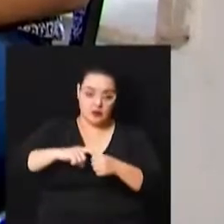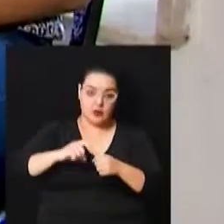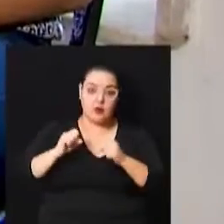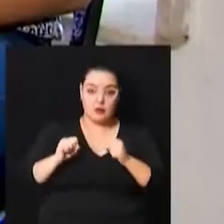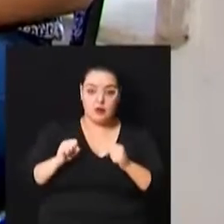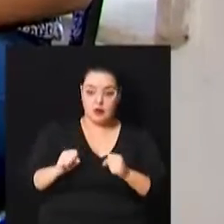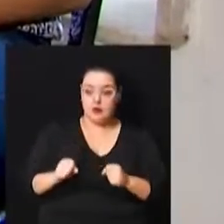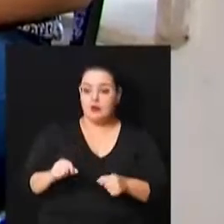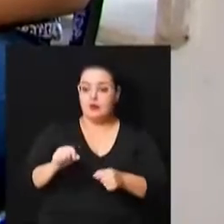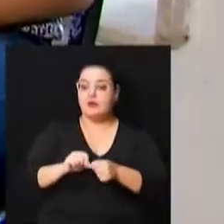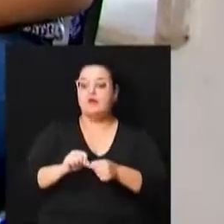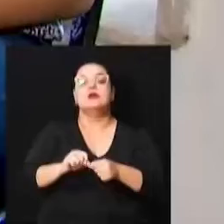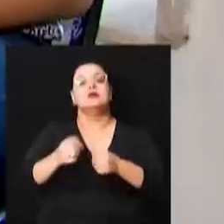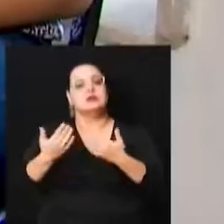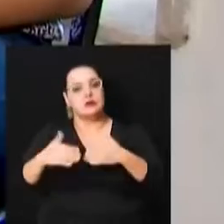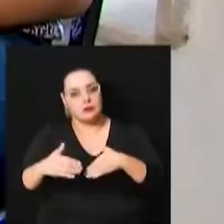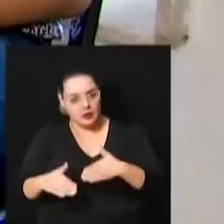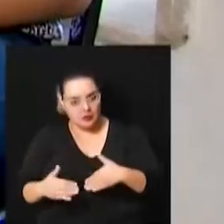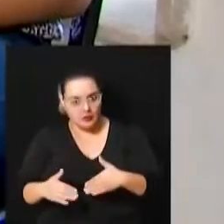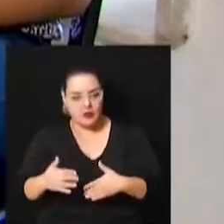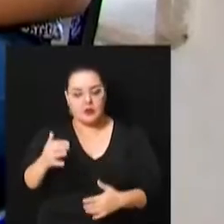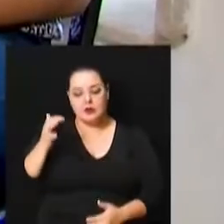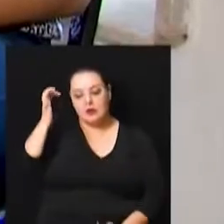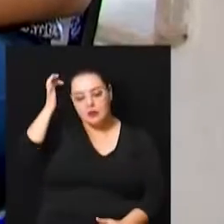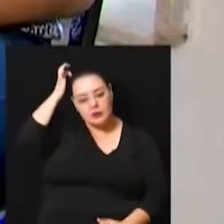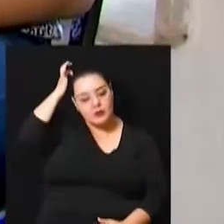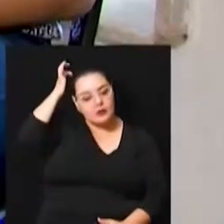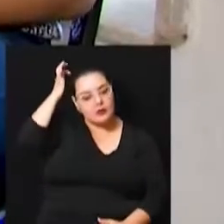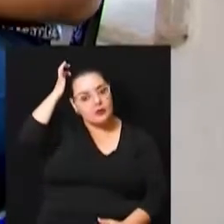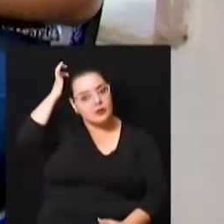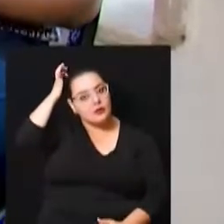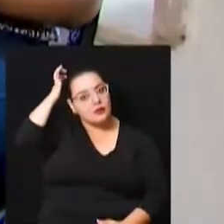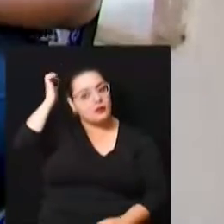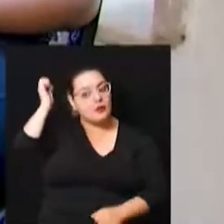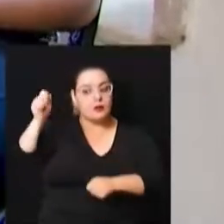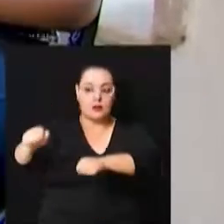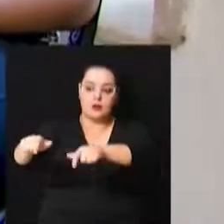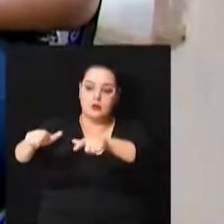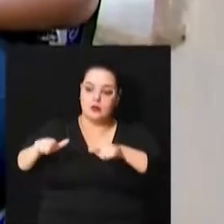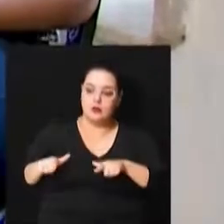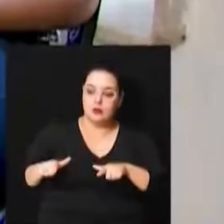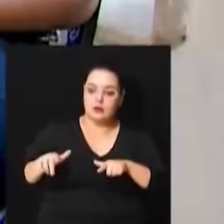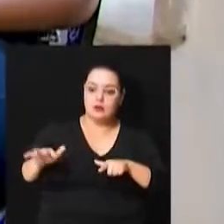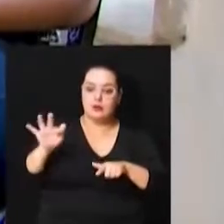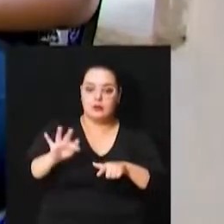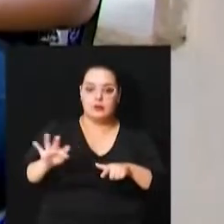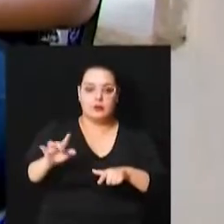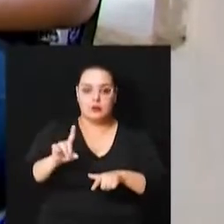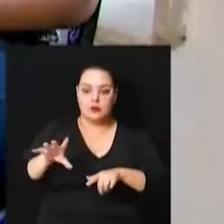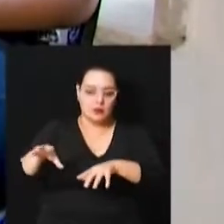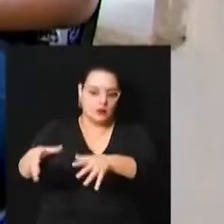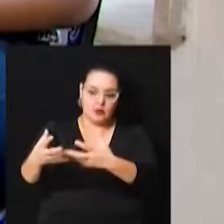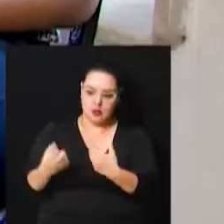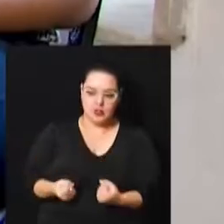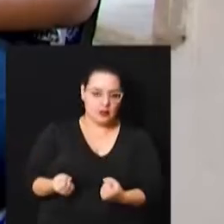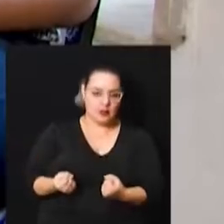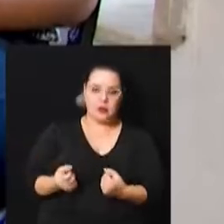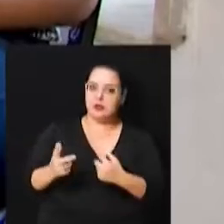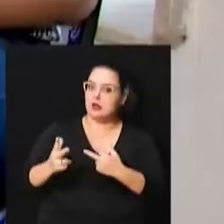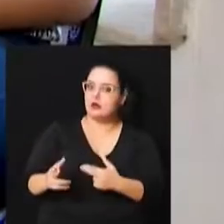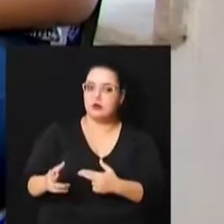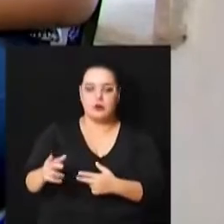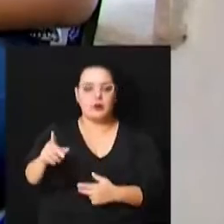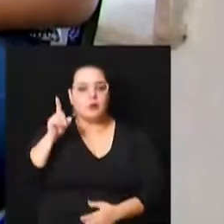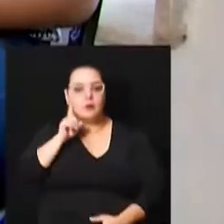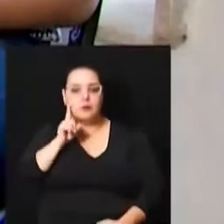Posso. Se eu me Tem que fazer uma prova. Exatamente. Né? O diploma europeu ele não é aceito aqui no Brasil. A mesma coisa que o diploma americano. A